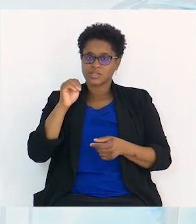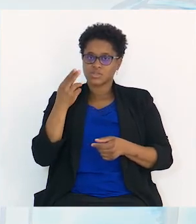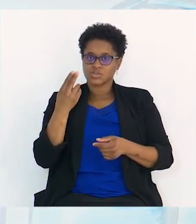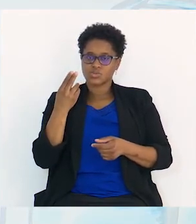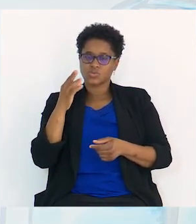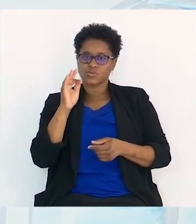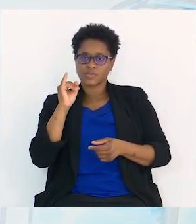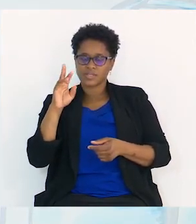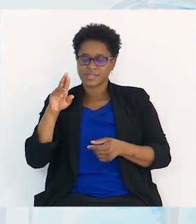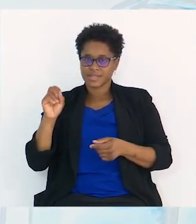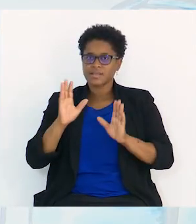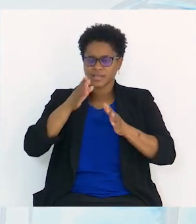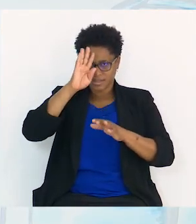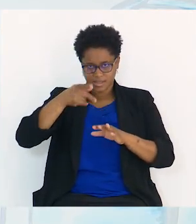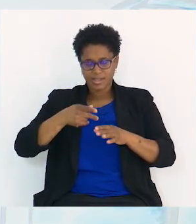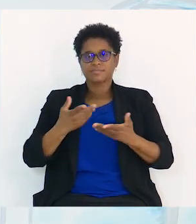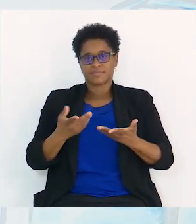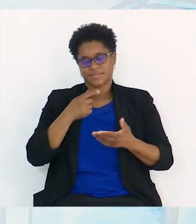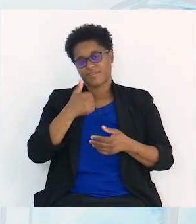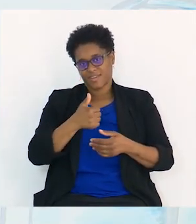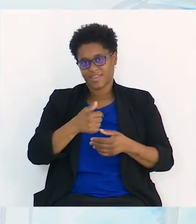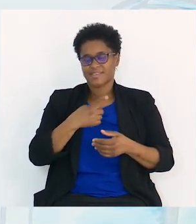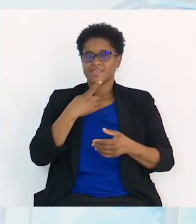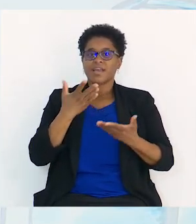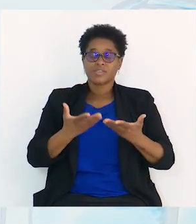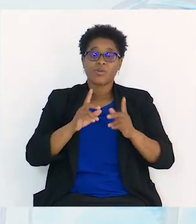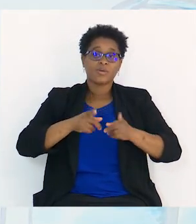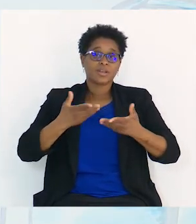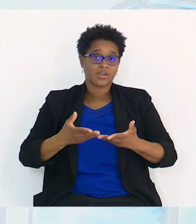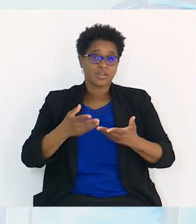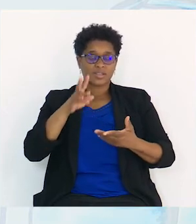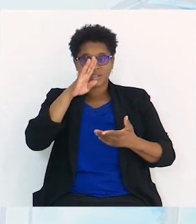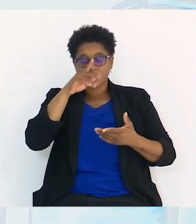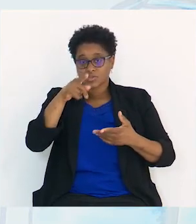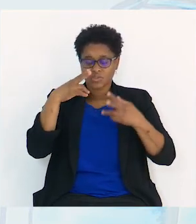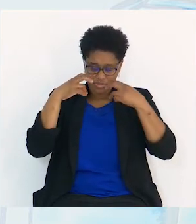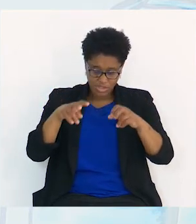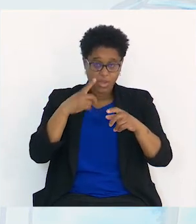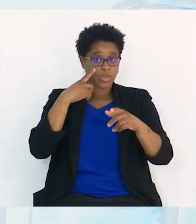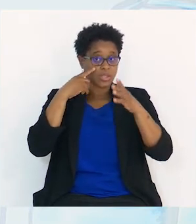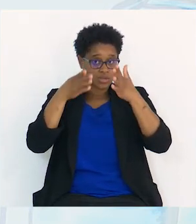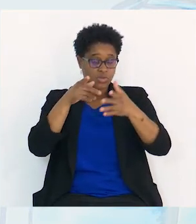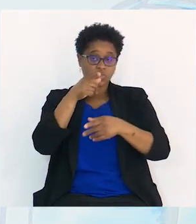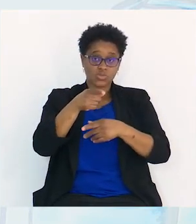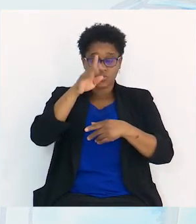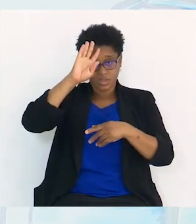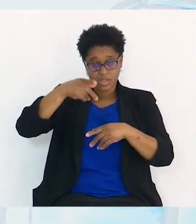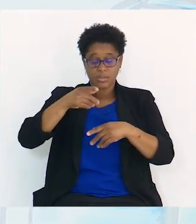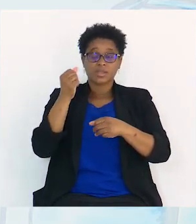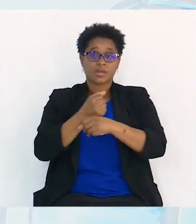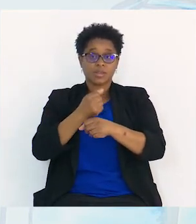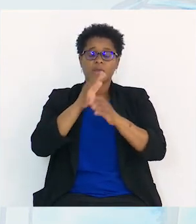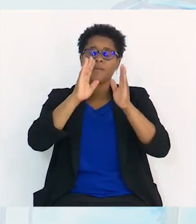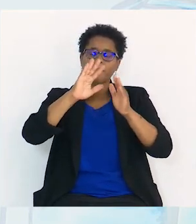Então, a partir de agora, o que é que nós fizemos? Se assistires à aula aí com muita atenção, tu vais dar conta que trabalhamos o primeiro processo